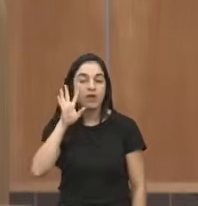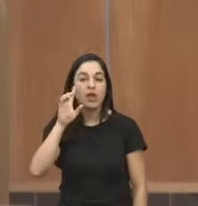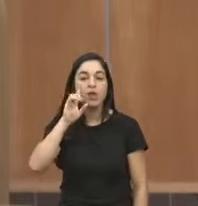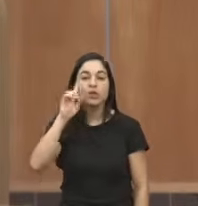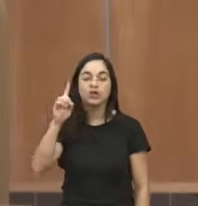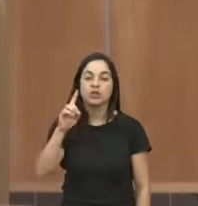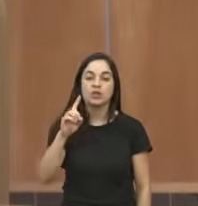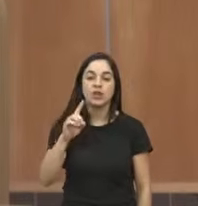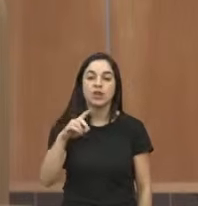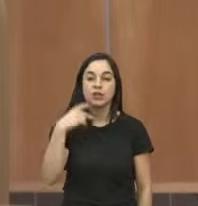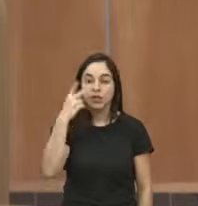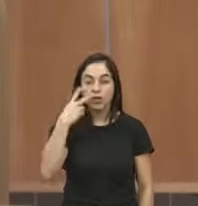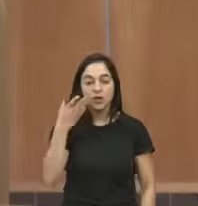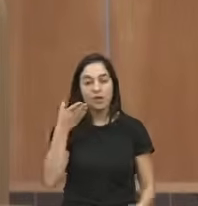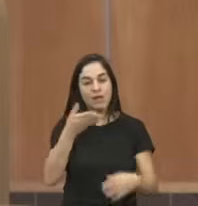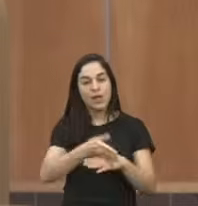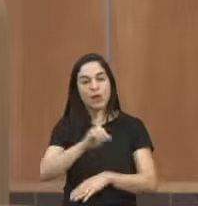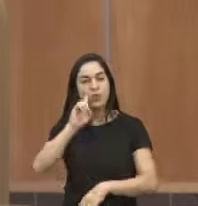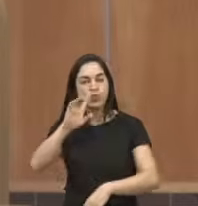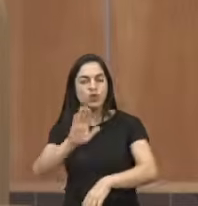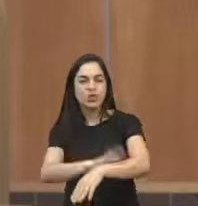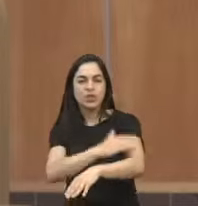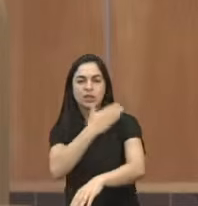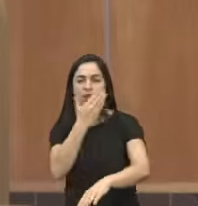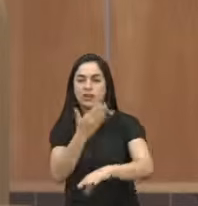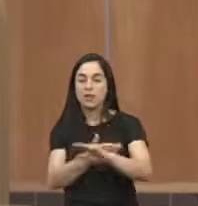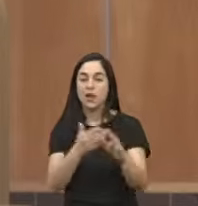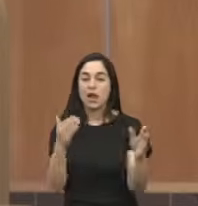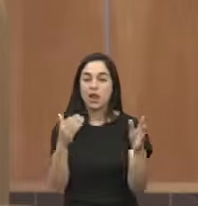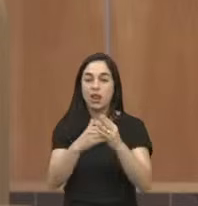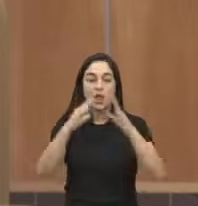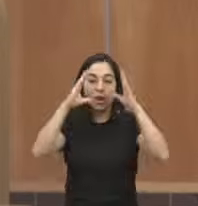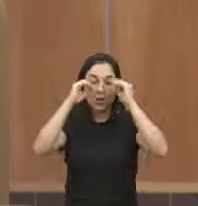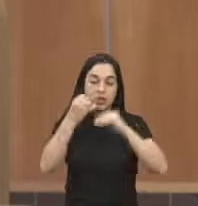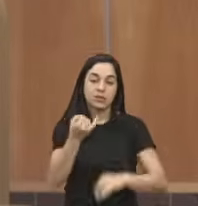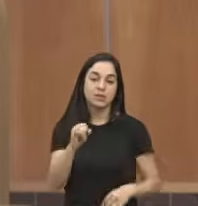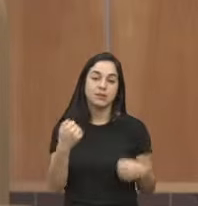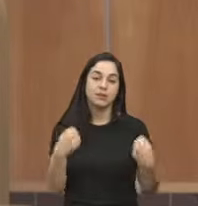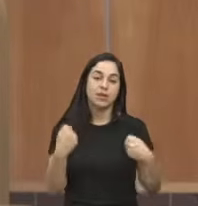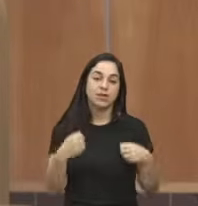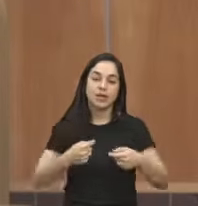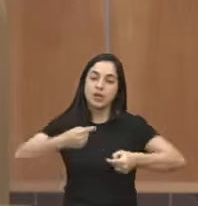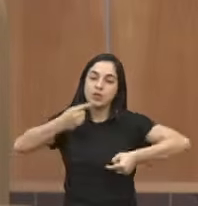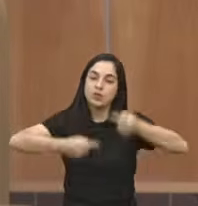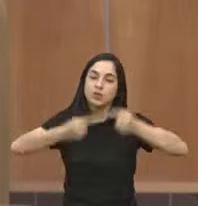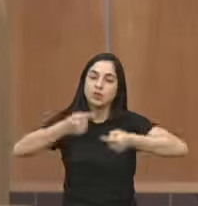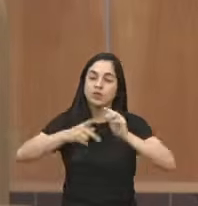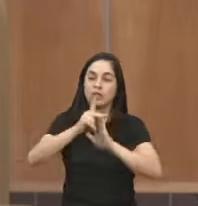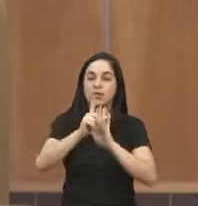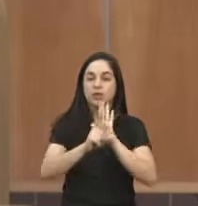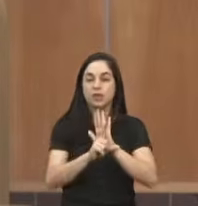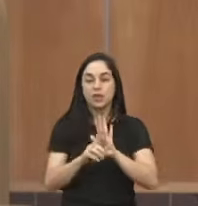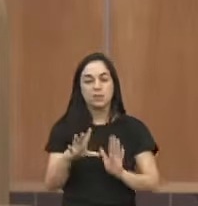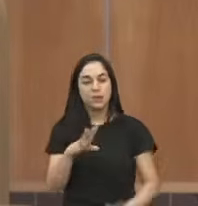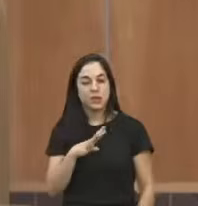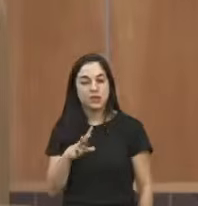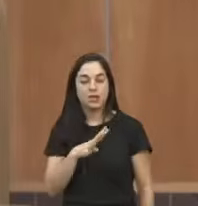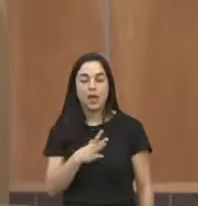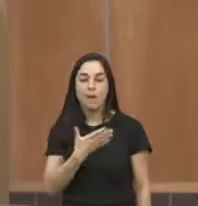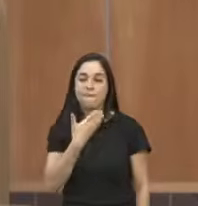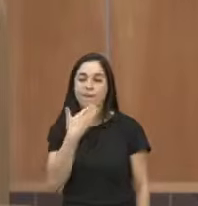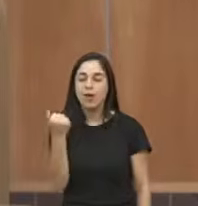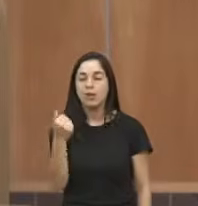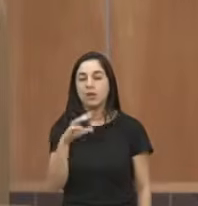durante todo o dia e até a noite, se for preciso, para poder discutir projetos para a cidade, discutir melhorias